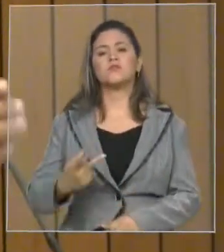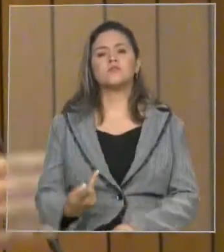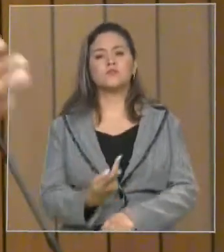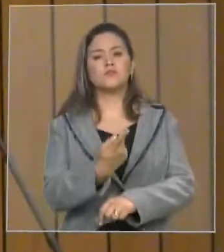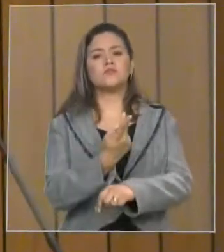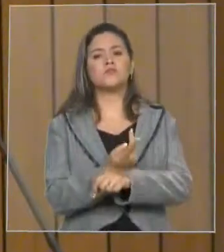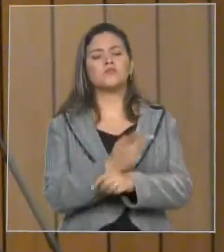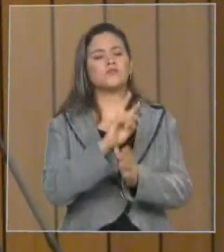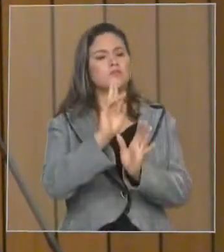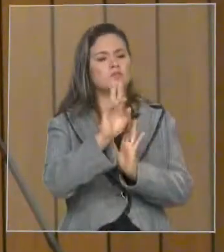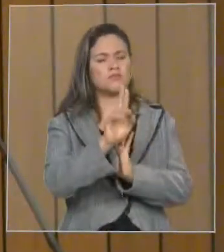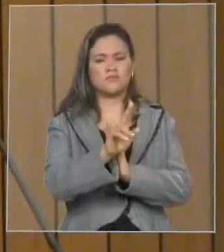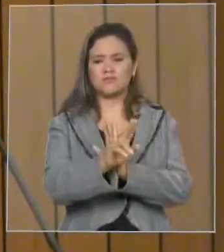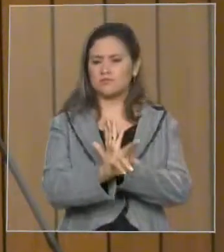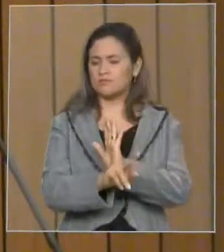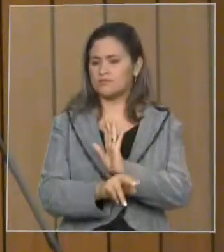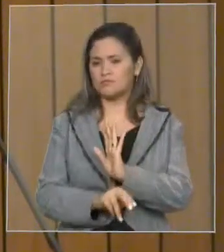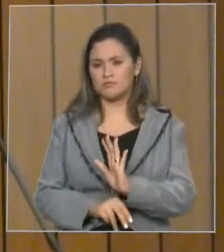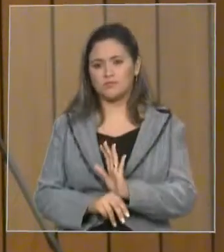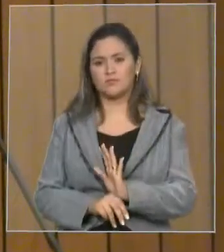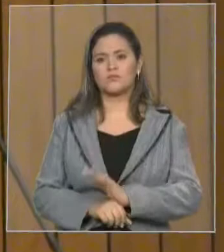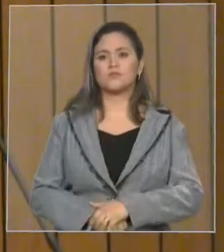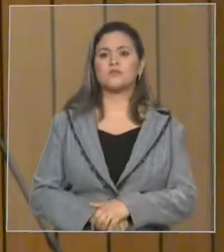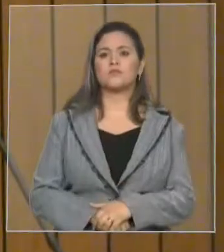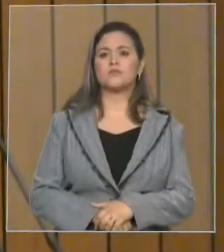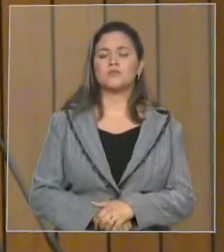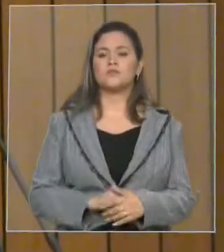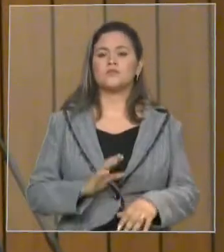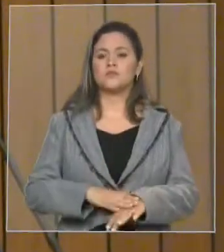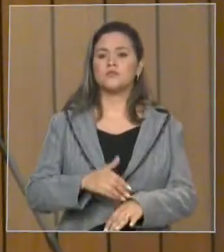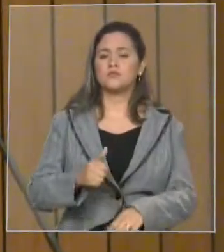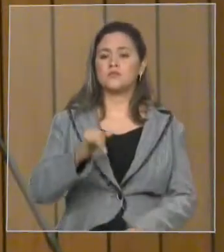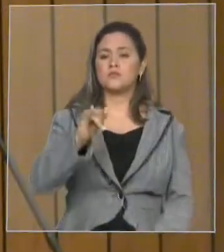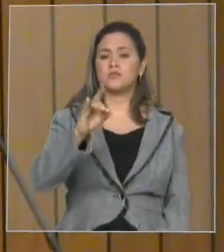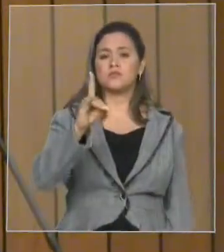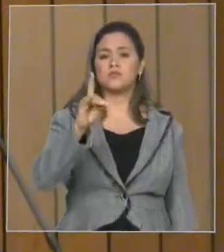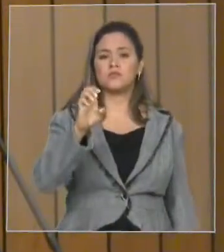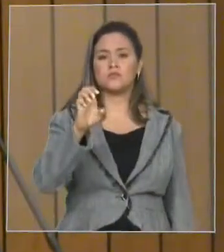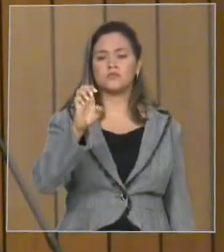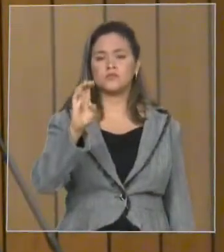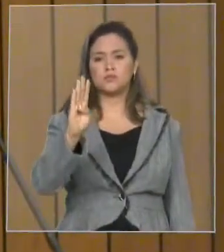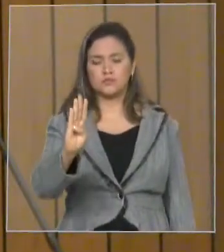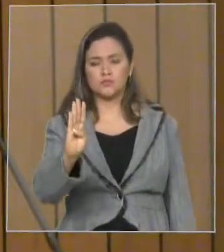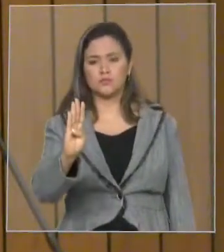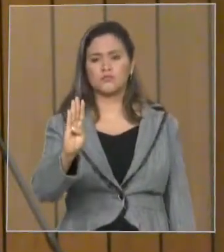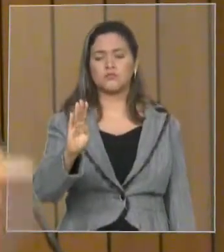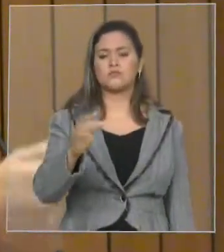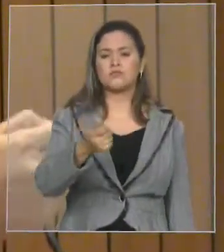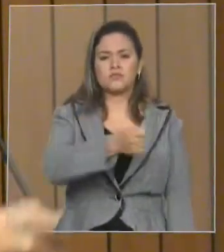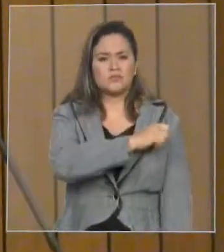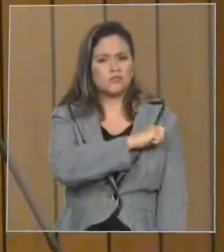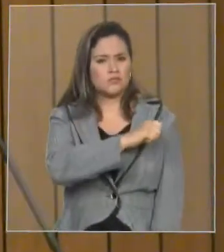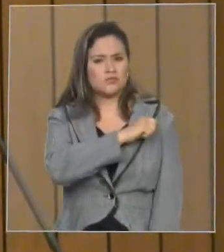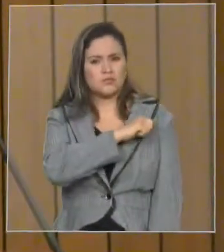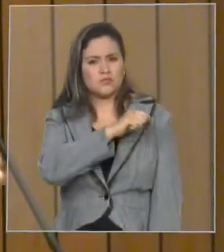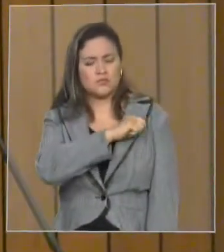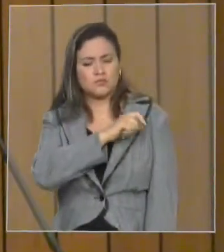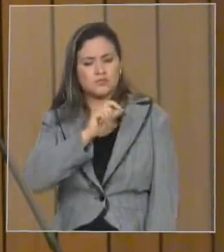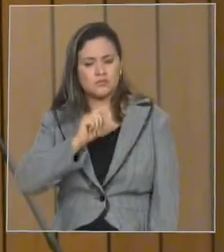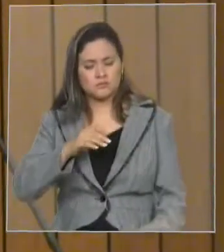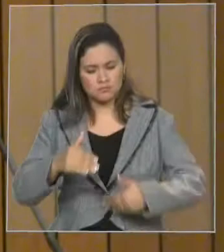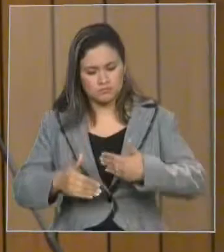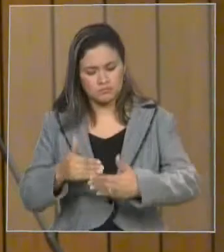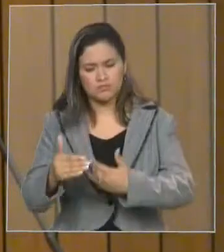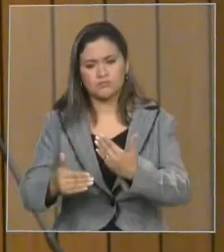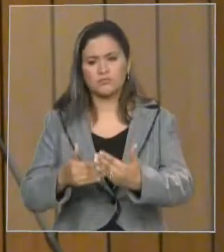em diversas modalidades no que se refere à melhoria do IDEB, no que se refere a destaque de alunos. Isso tem a sua contribuição e